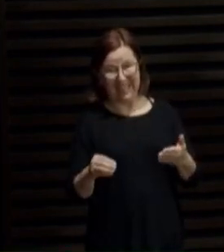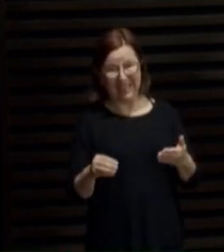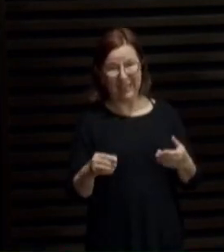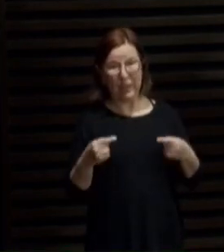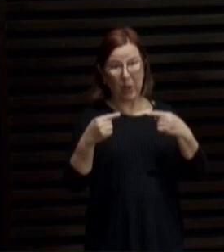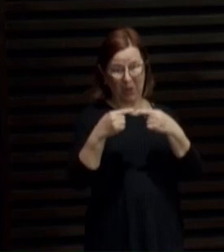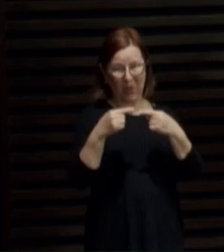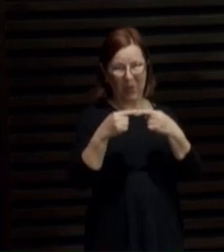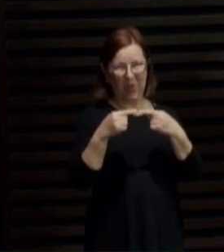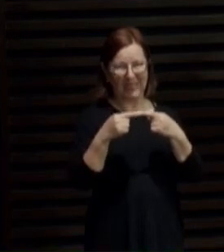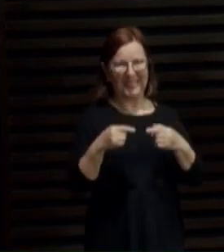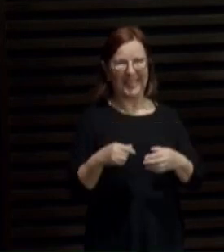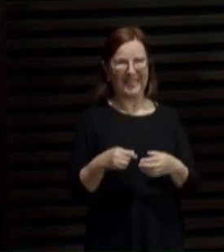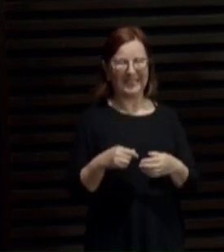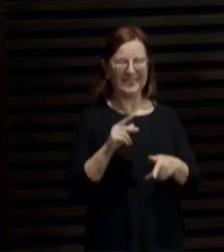nada, eu só preciso estar junto.